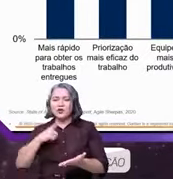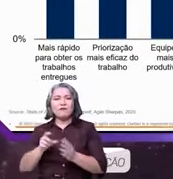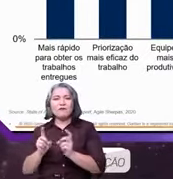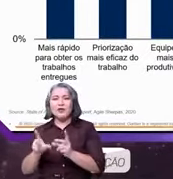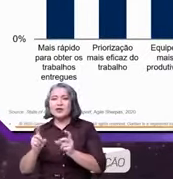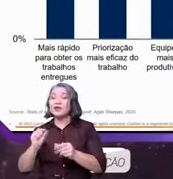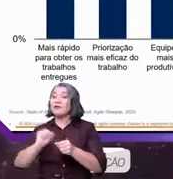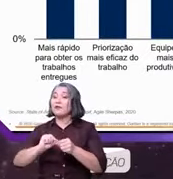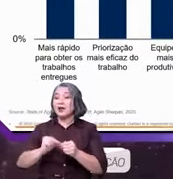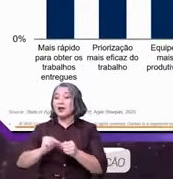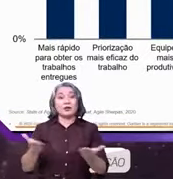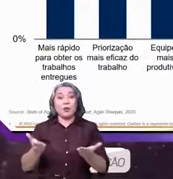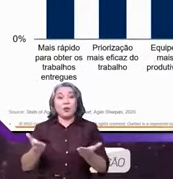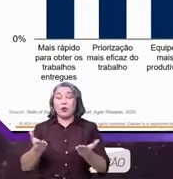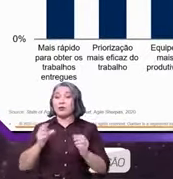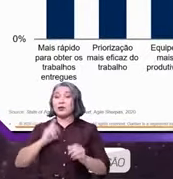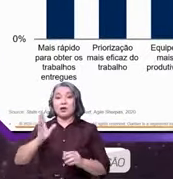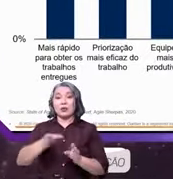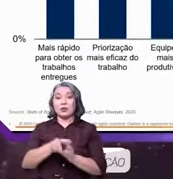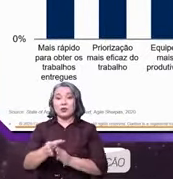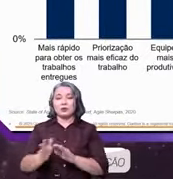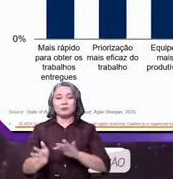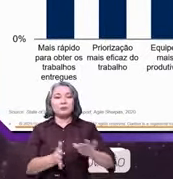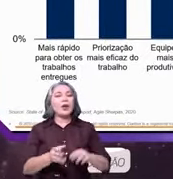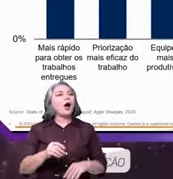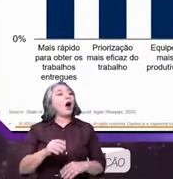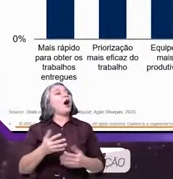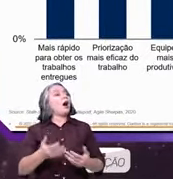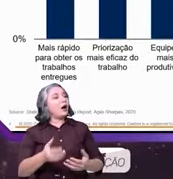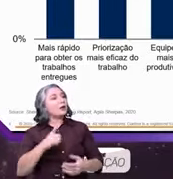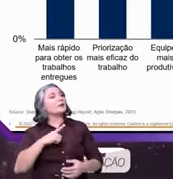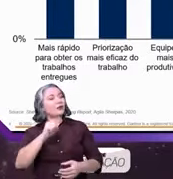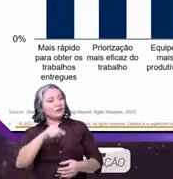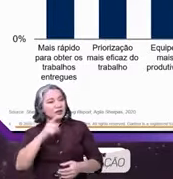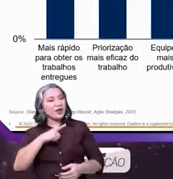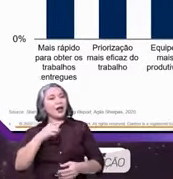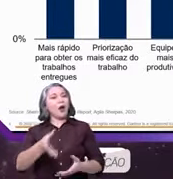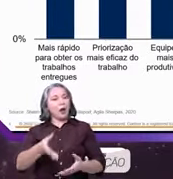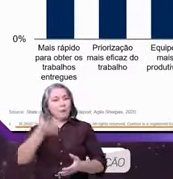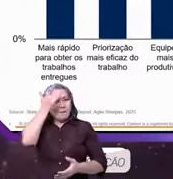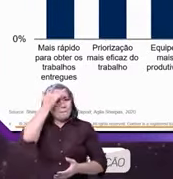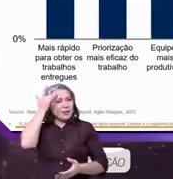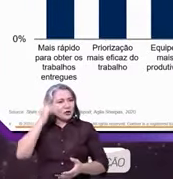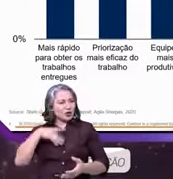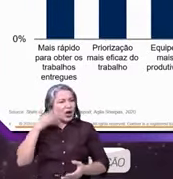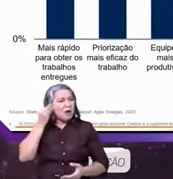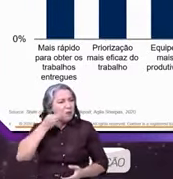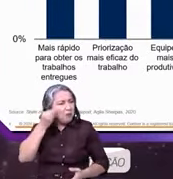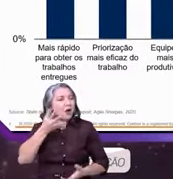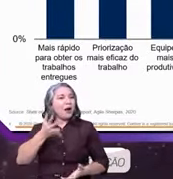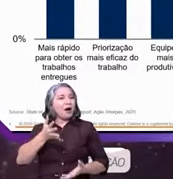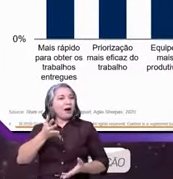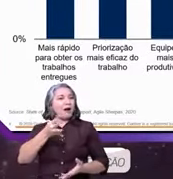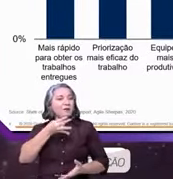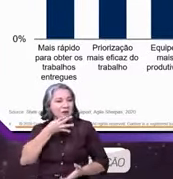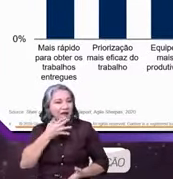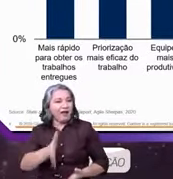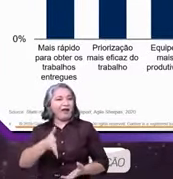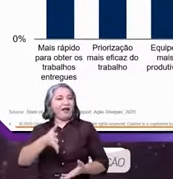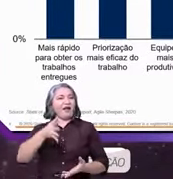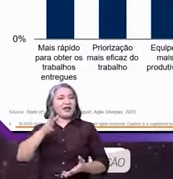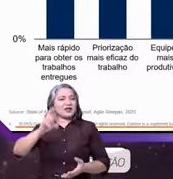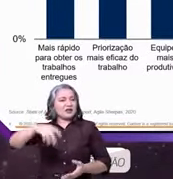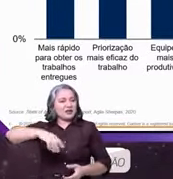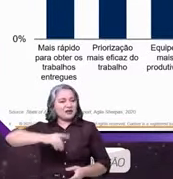práticas. Então, o senhor é definitivamente uma testemunha experimentada. Sim. Conhece já de